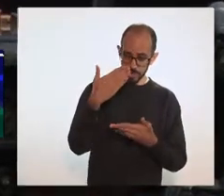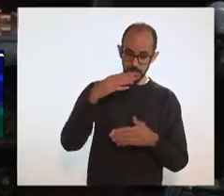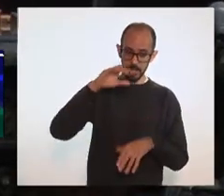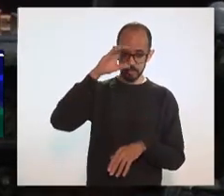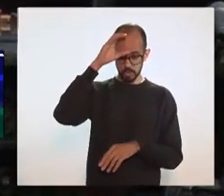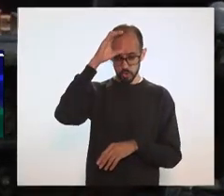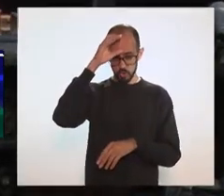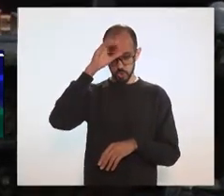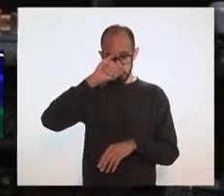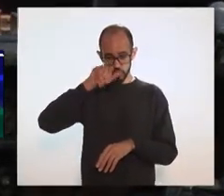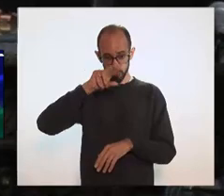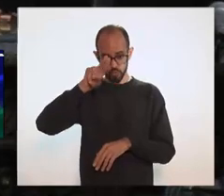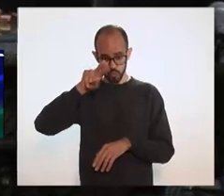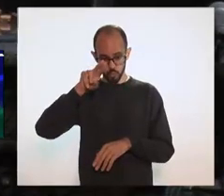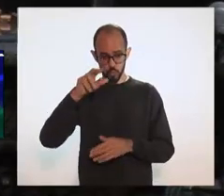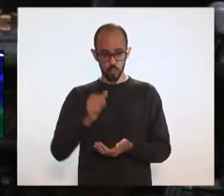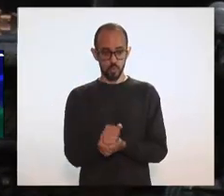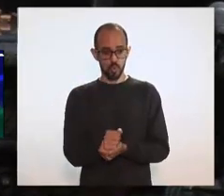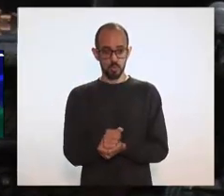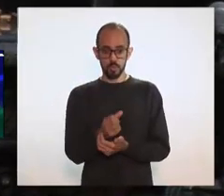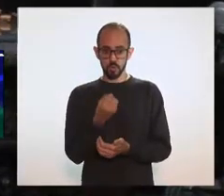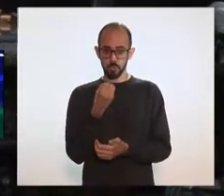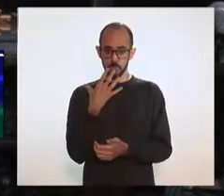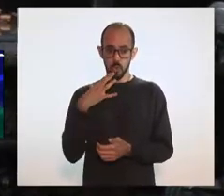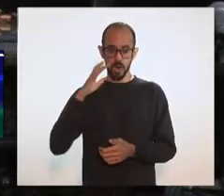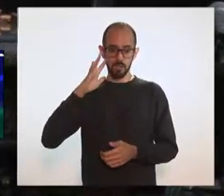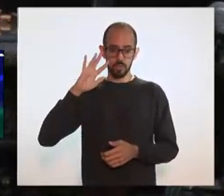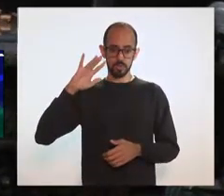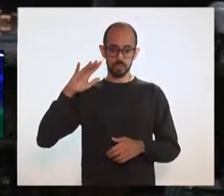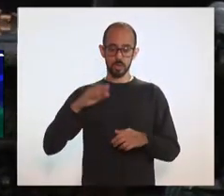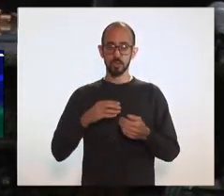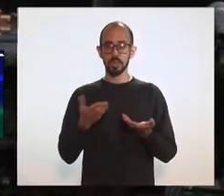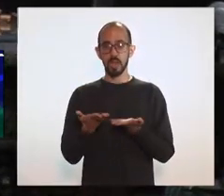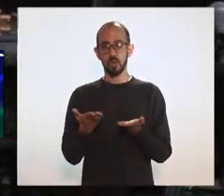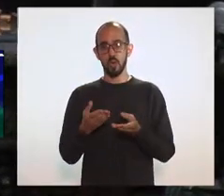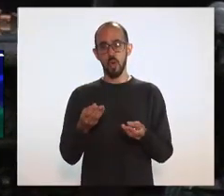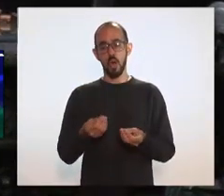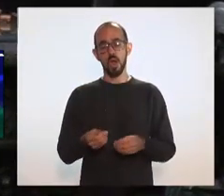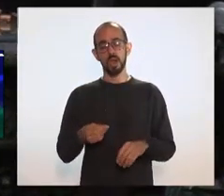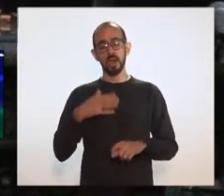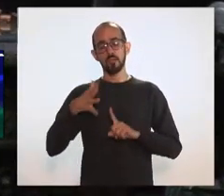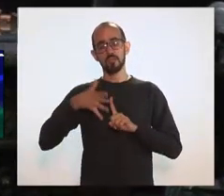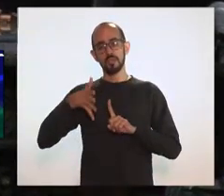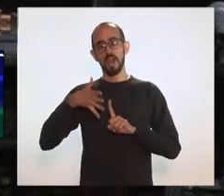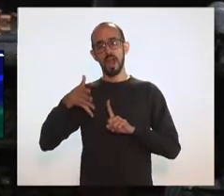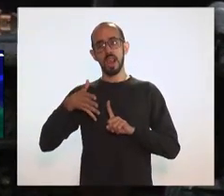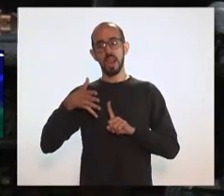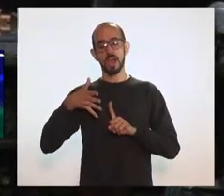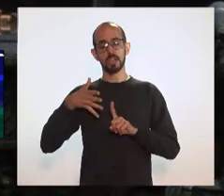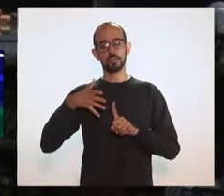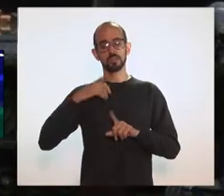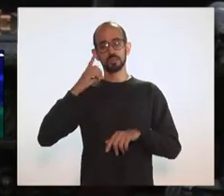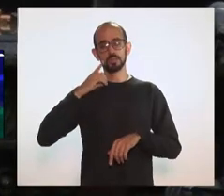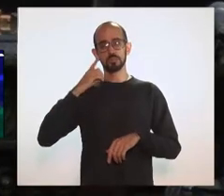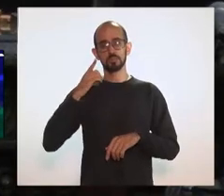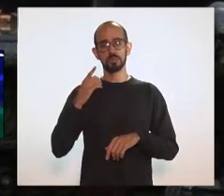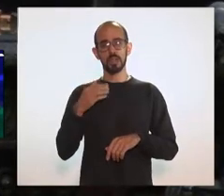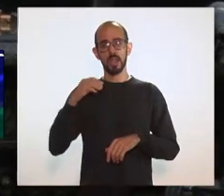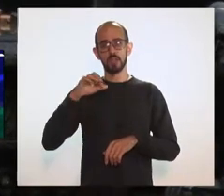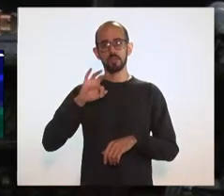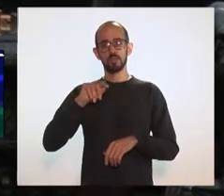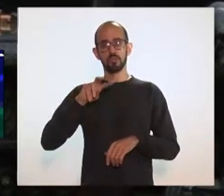Ju. Excelente reflexão. E passo imediatamente a fala ao excelentíssimo deputado